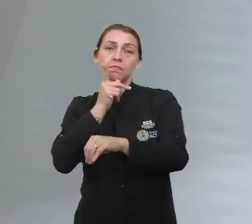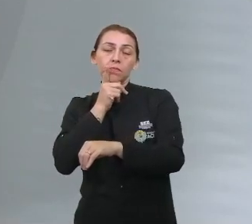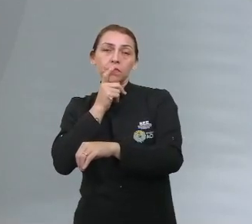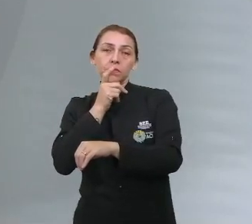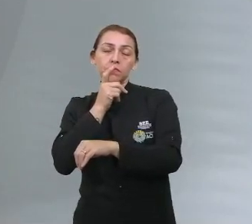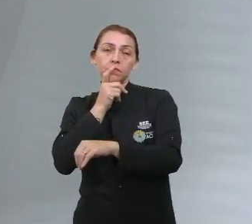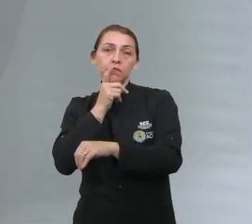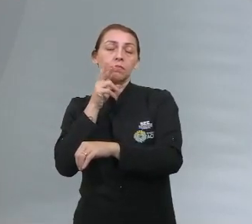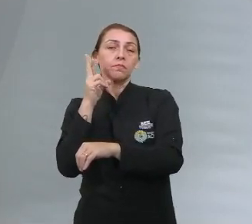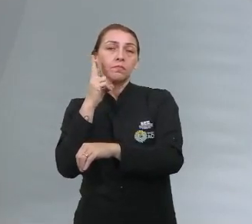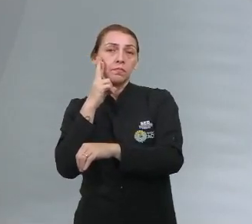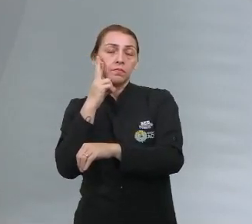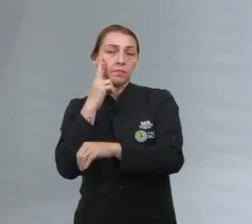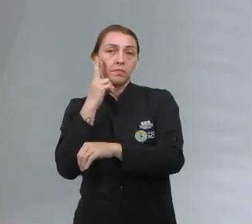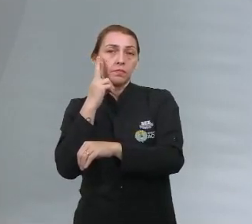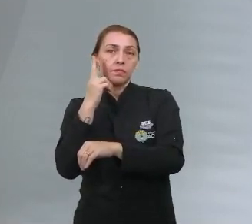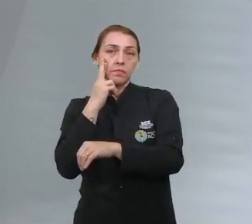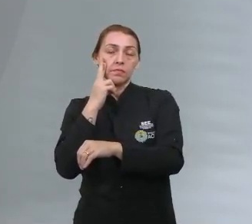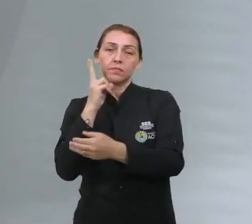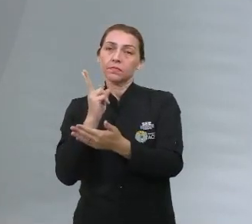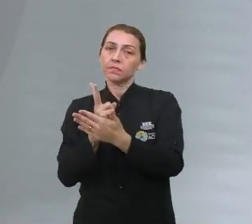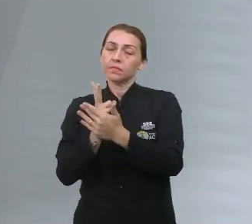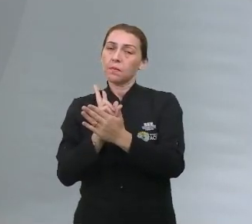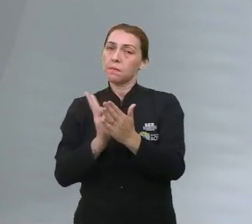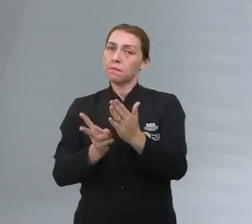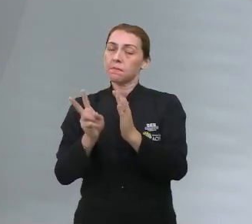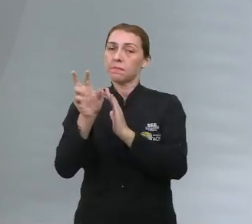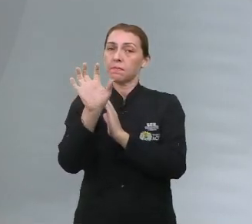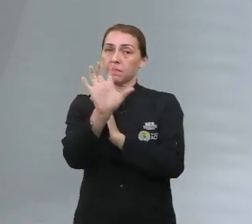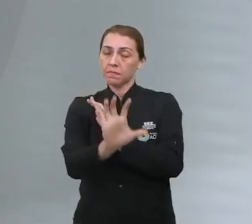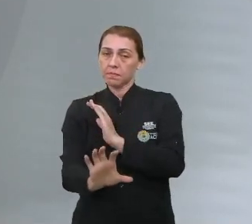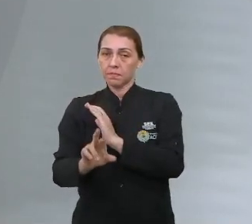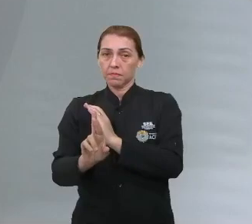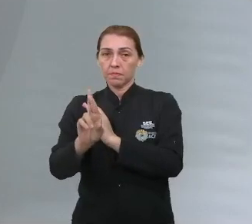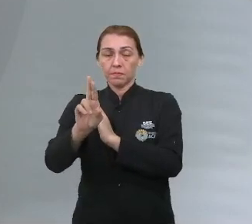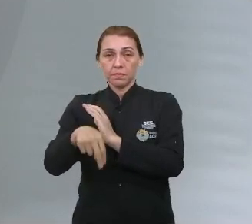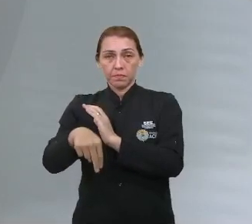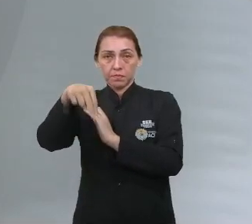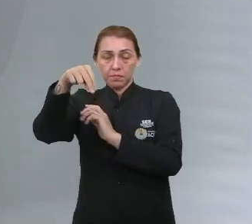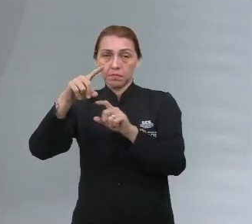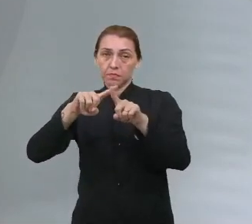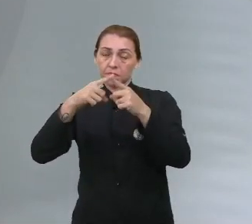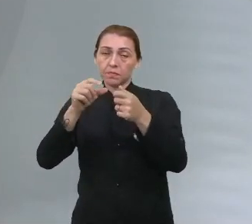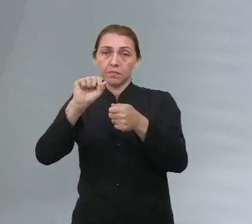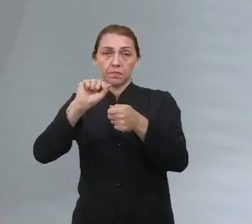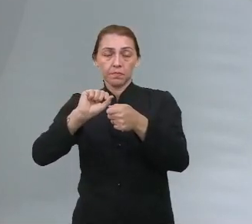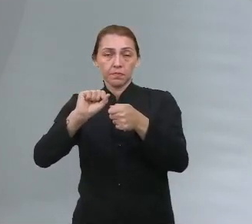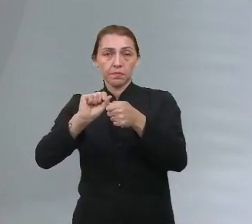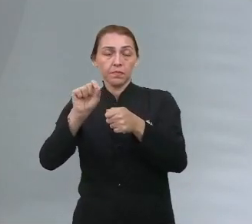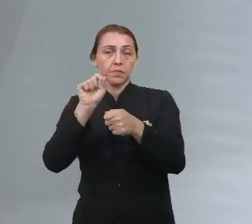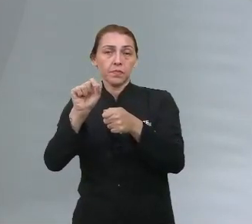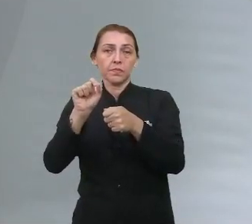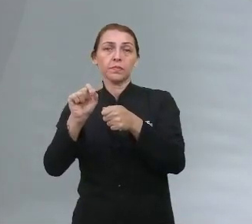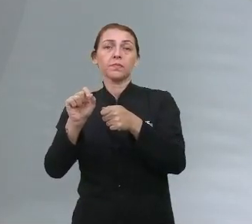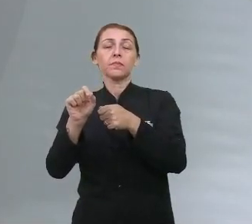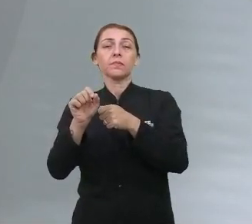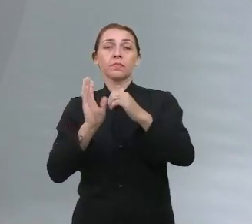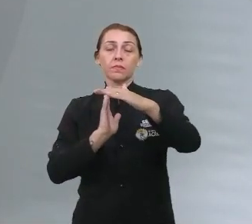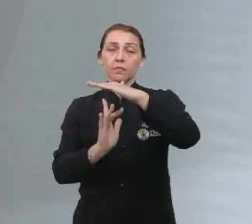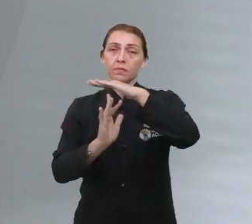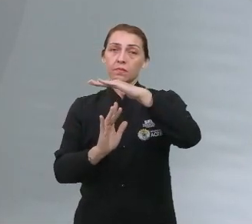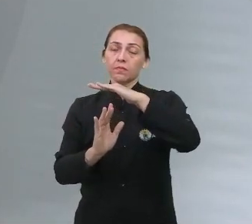Rondônia. Ambos ficam dentro da mesma região norte. Logo, eu fiz o que a gente chama de